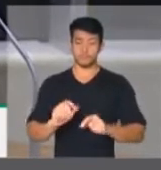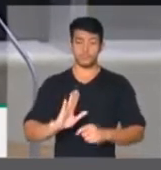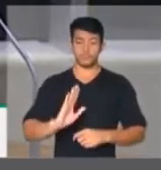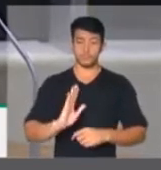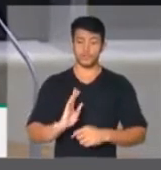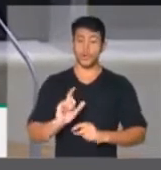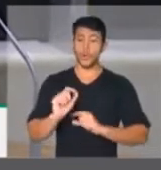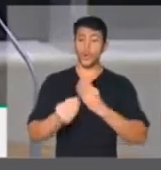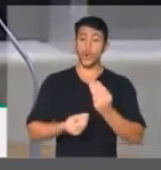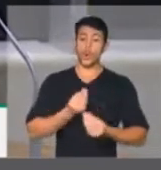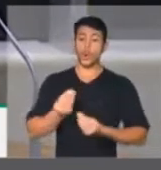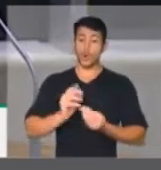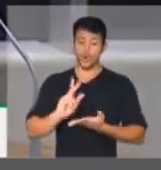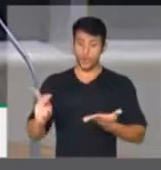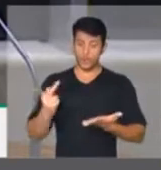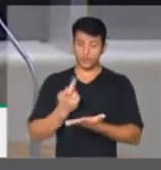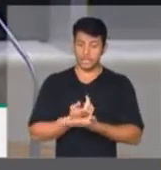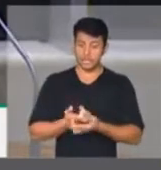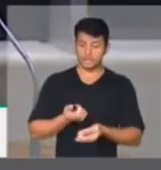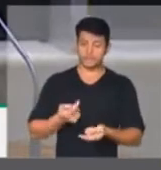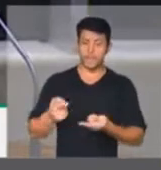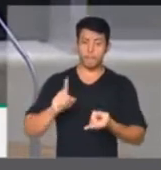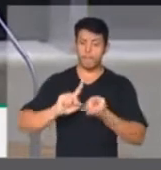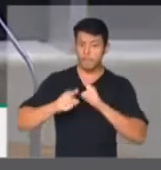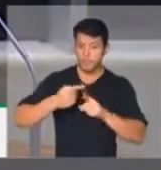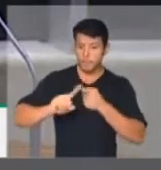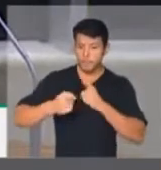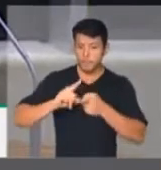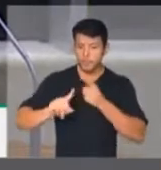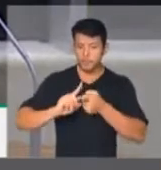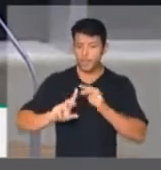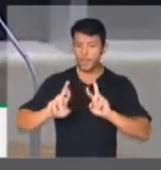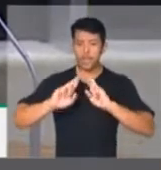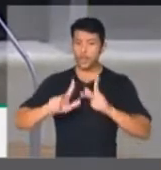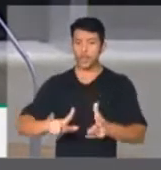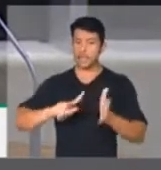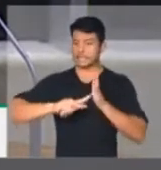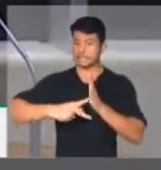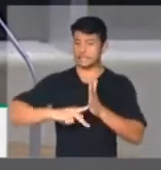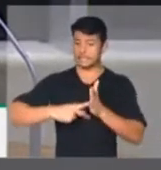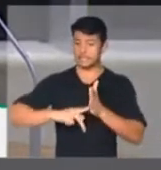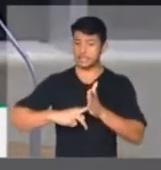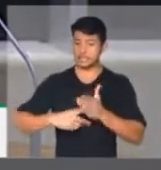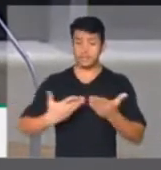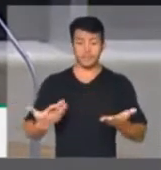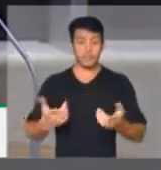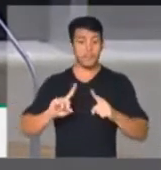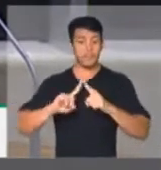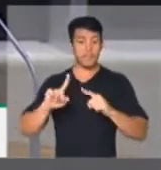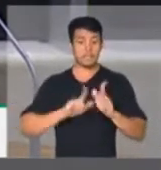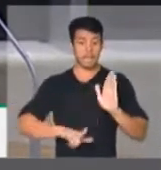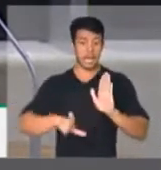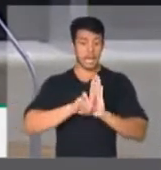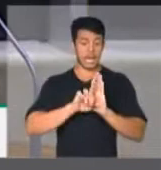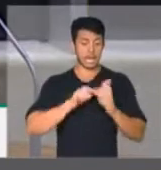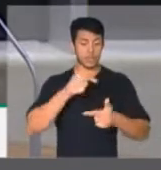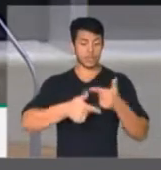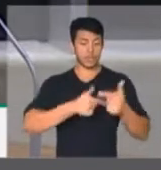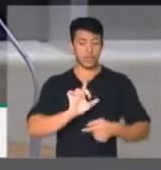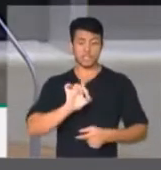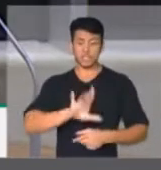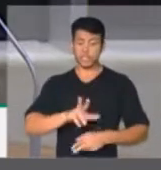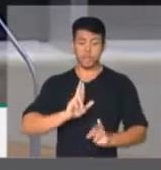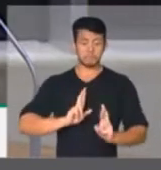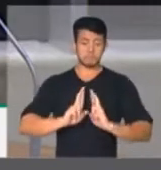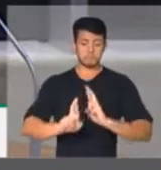se darão não mais através dos sindicatos e de acordo com a legislação trabalhista, mas simplesmente numa